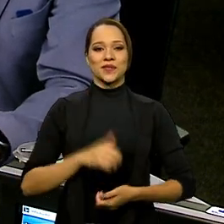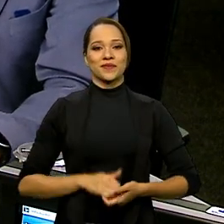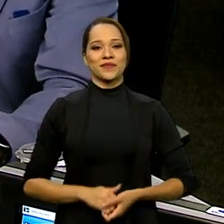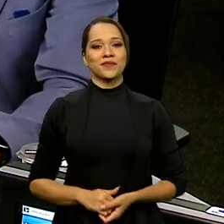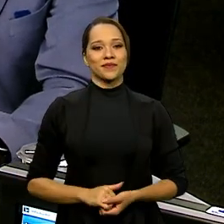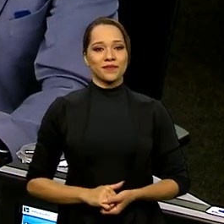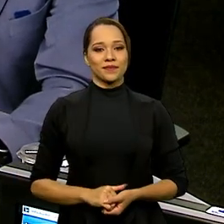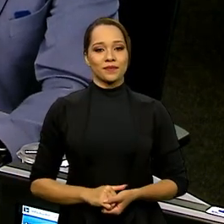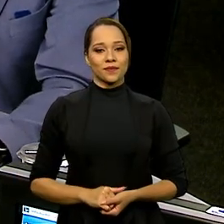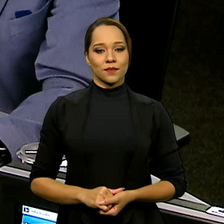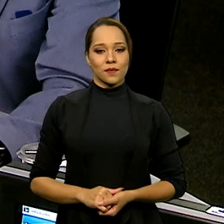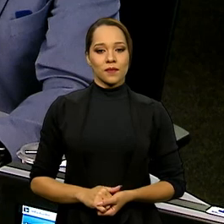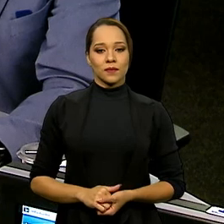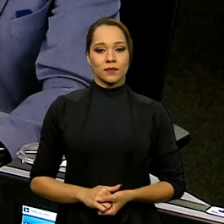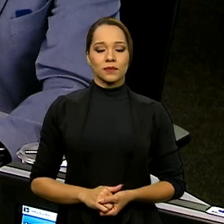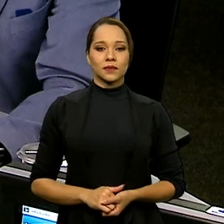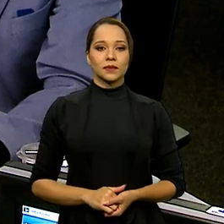Saúde.